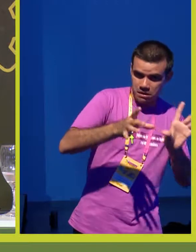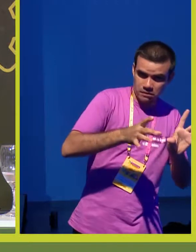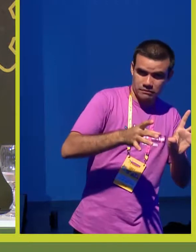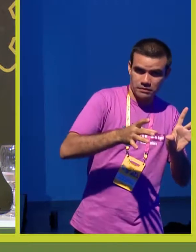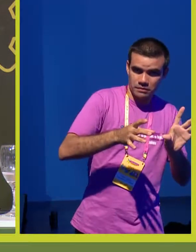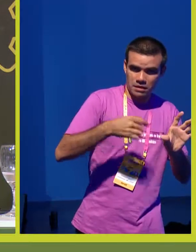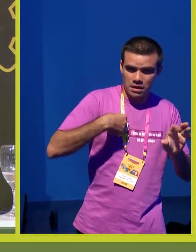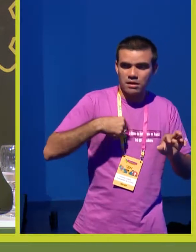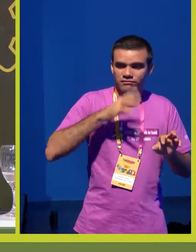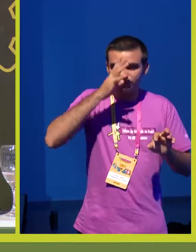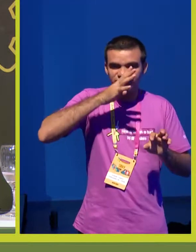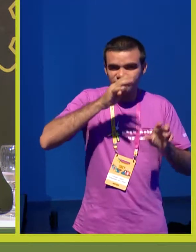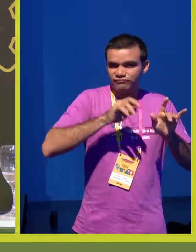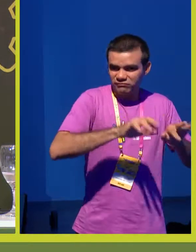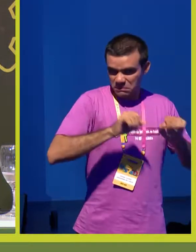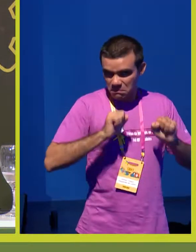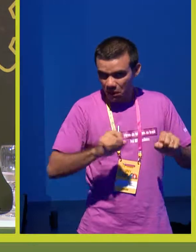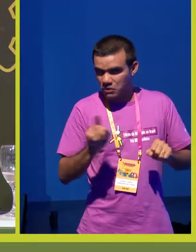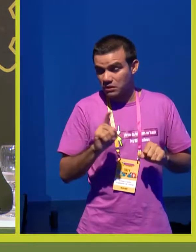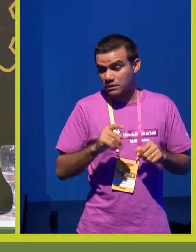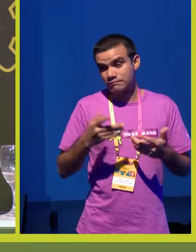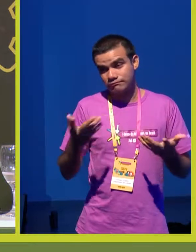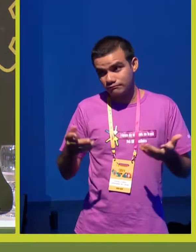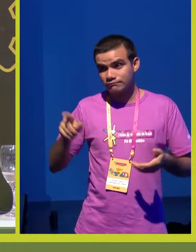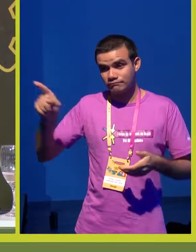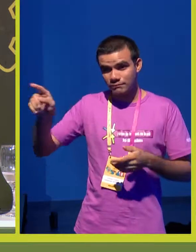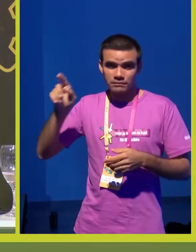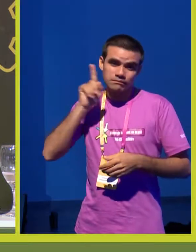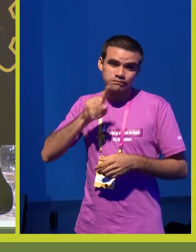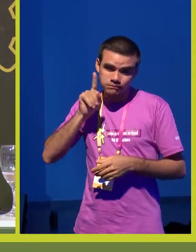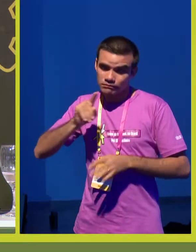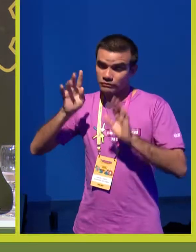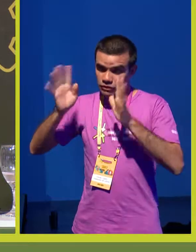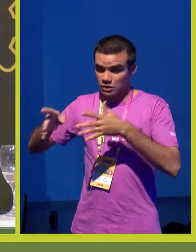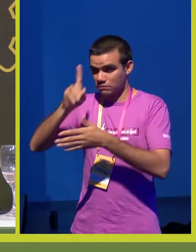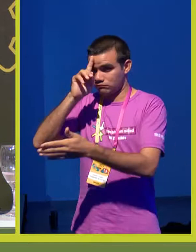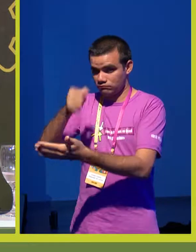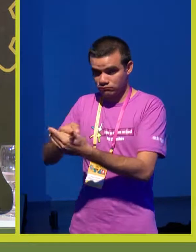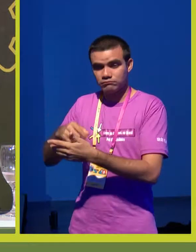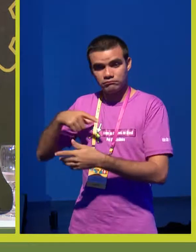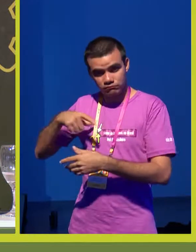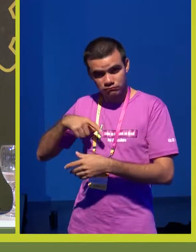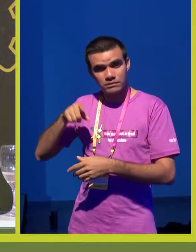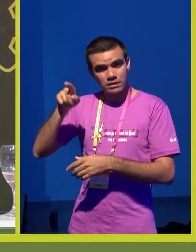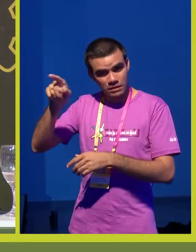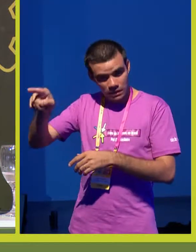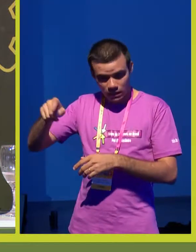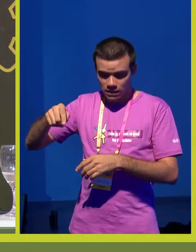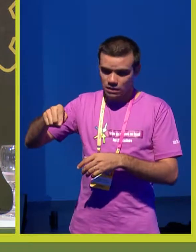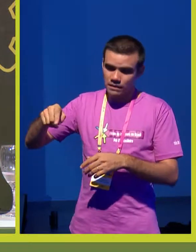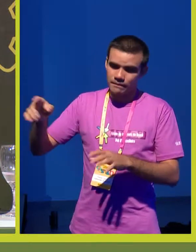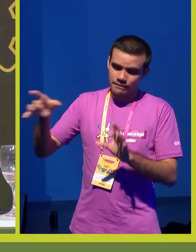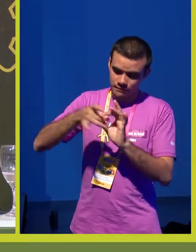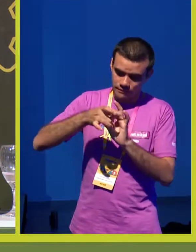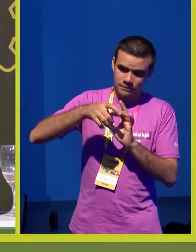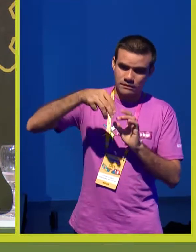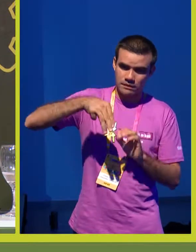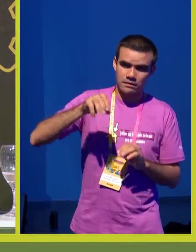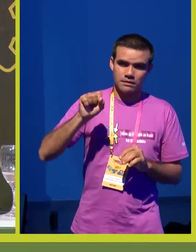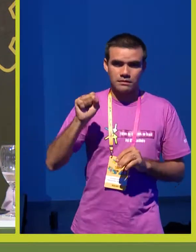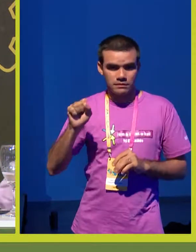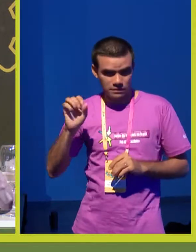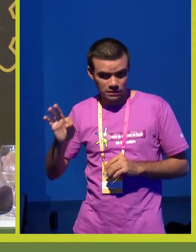no caso Escher versus Brasil sobre interceptação ilegal de cooperativas de trabalhadores rurais ligadas ao MST. A Corte